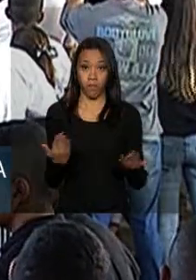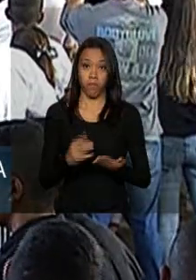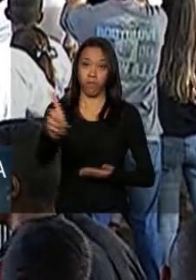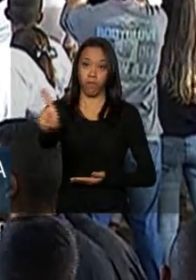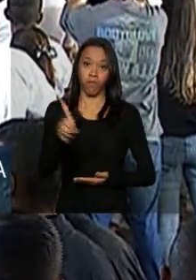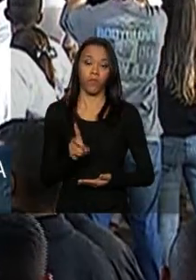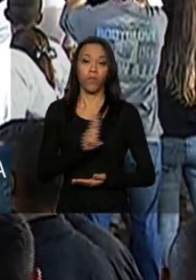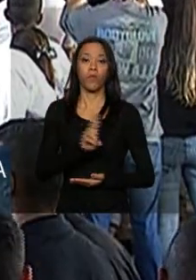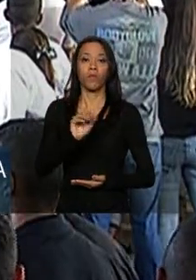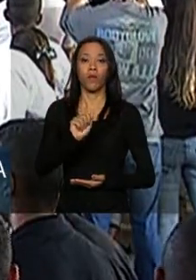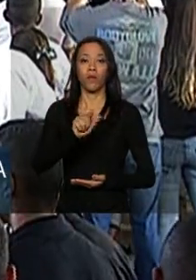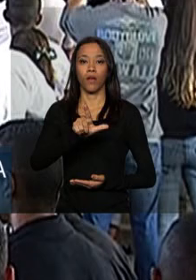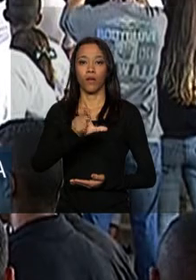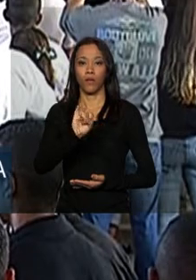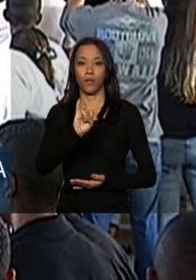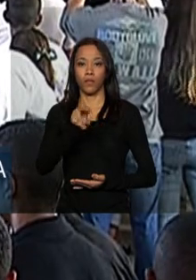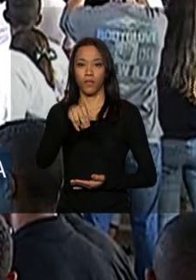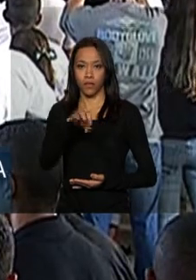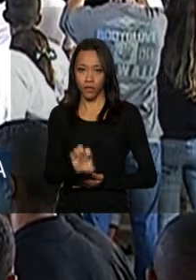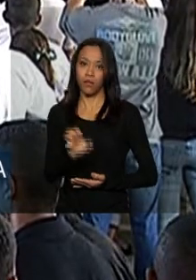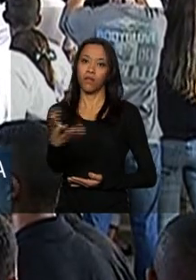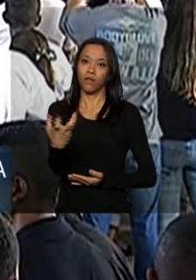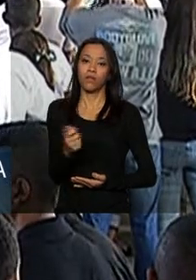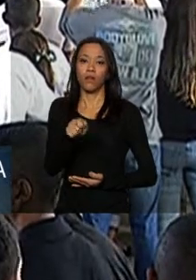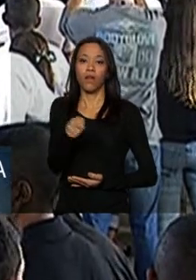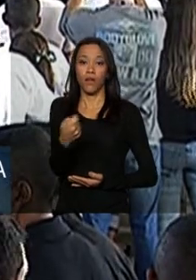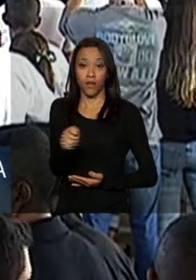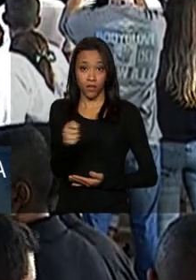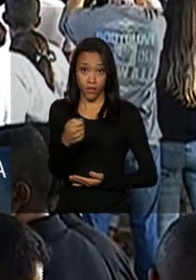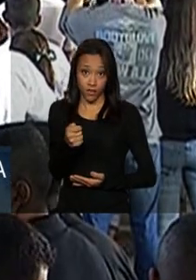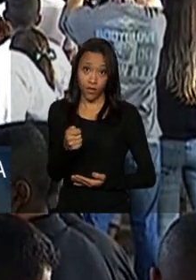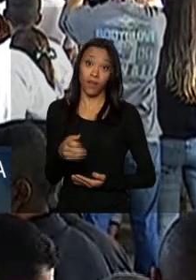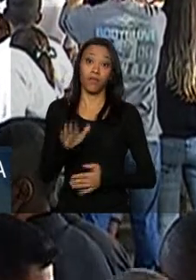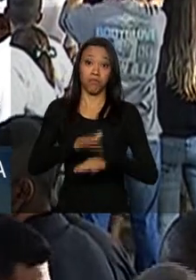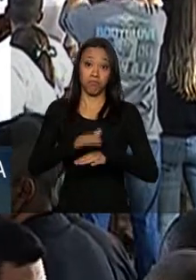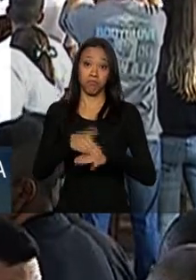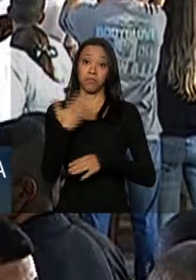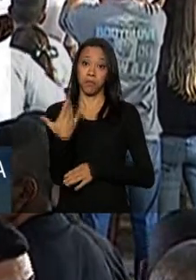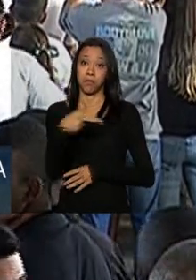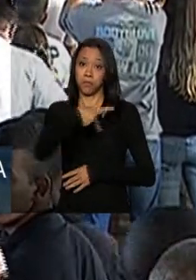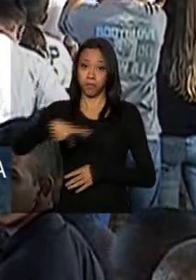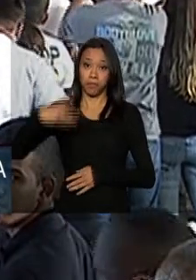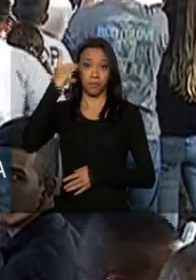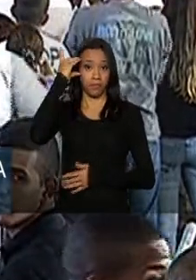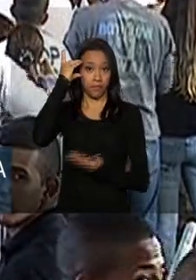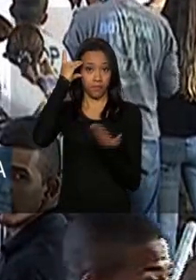e Família, para receber as chaves das mãos da Presidenta da República.